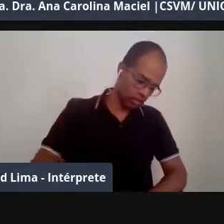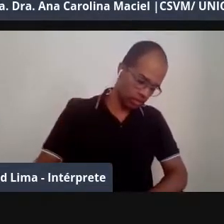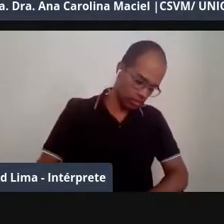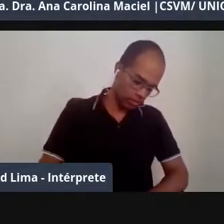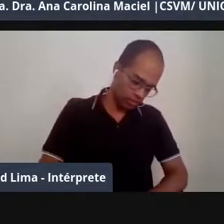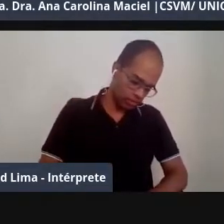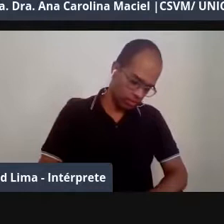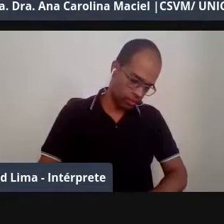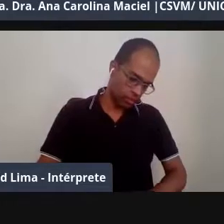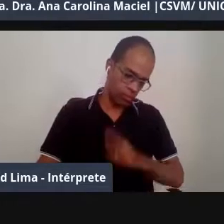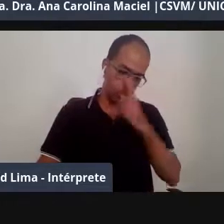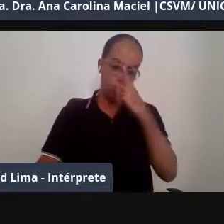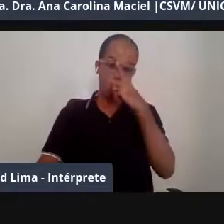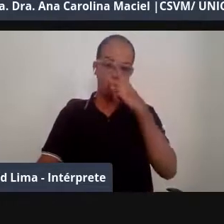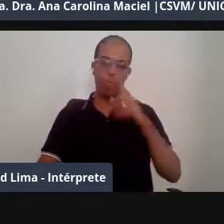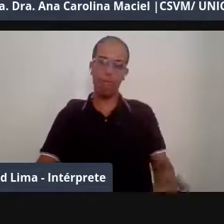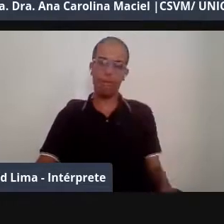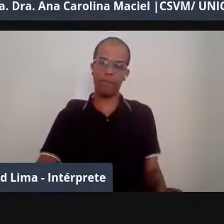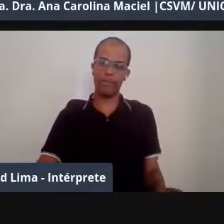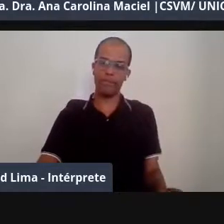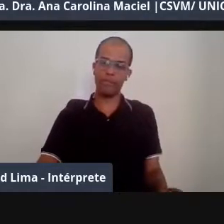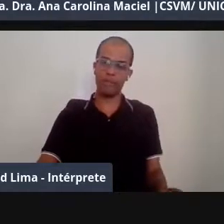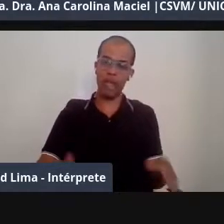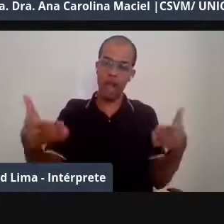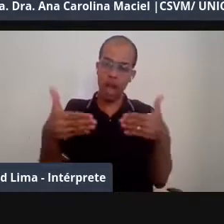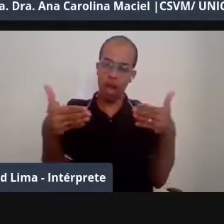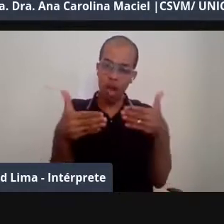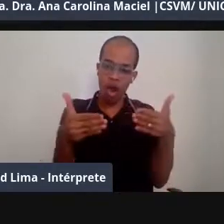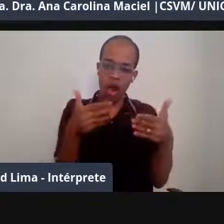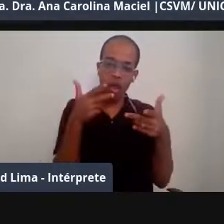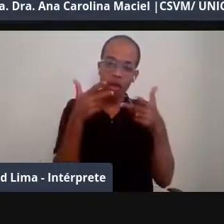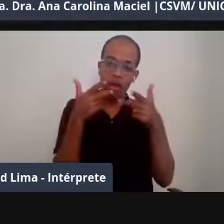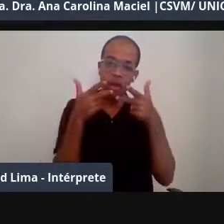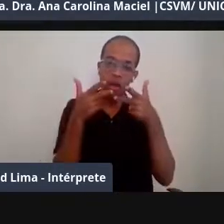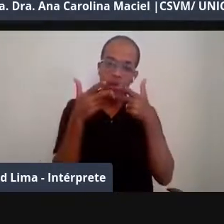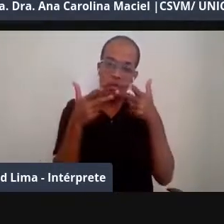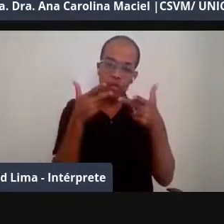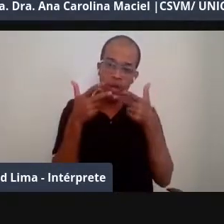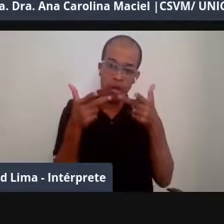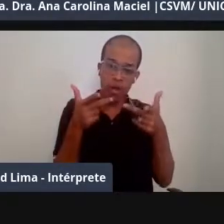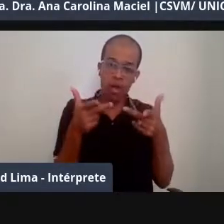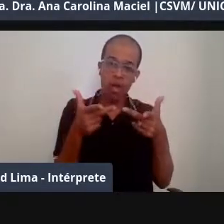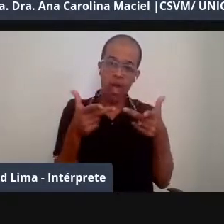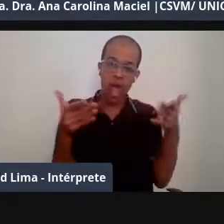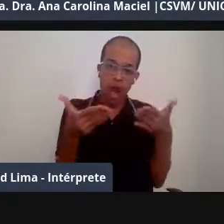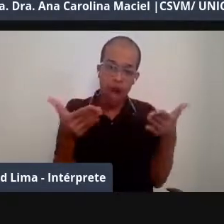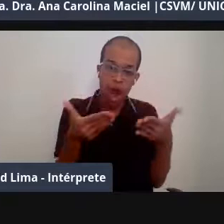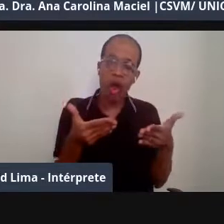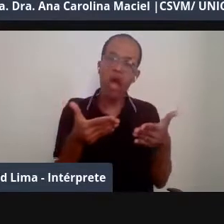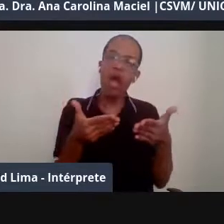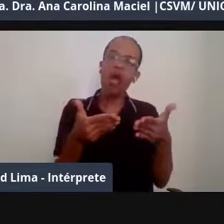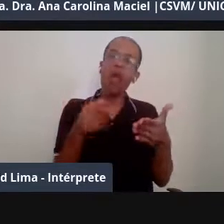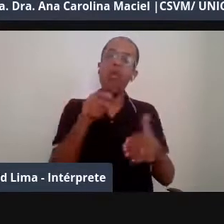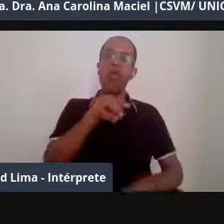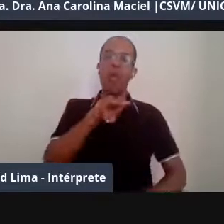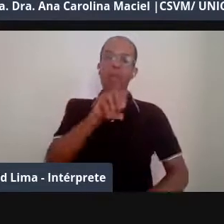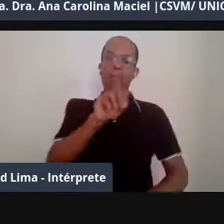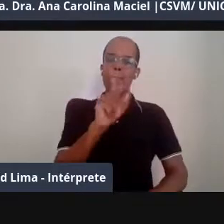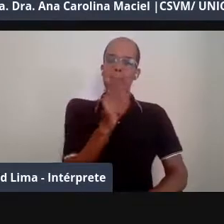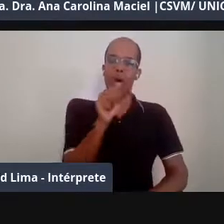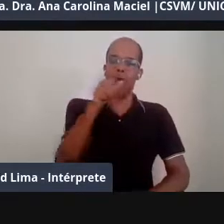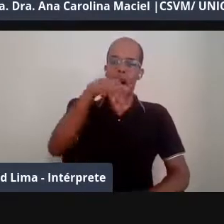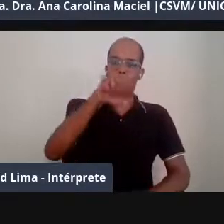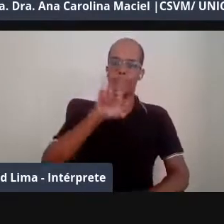na sequência novamente. Agora eu passo a palavra para o nosso convidado, o doutor